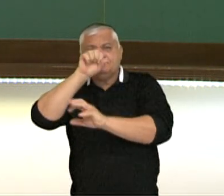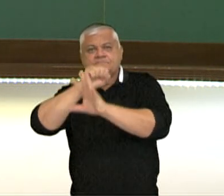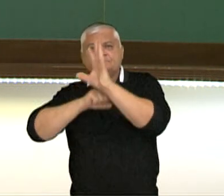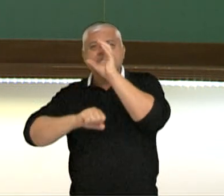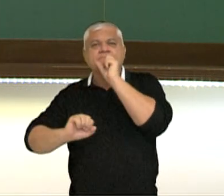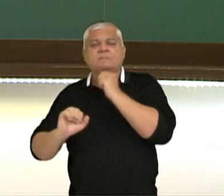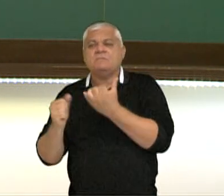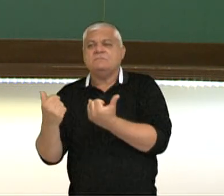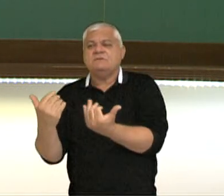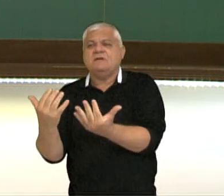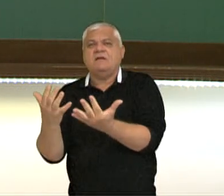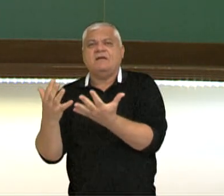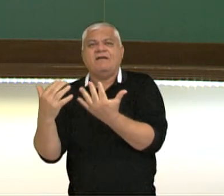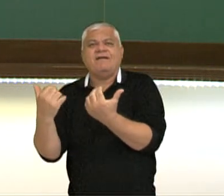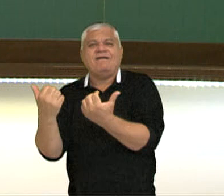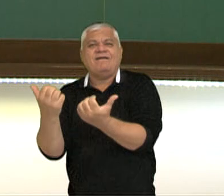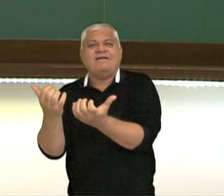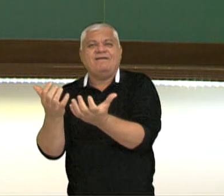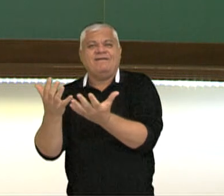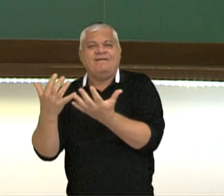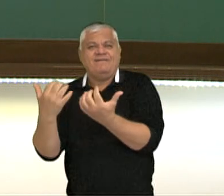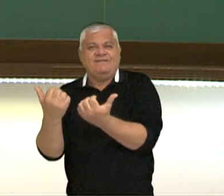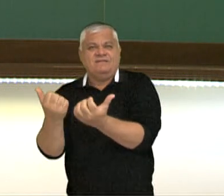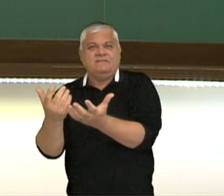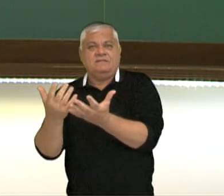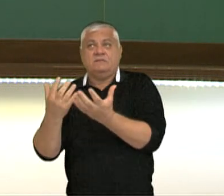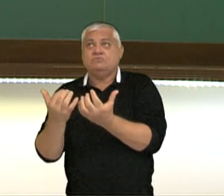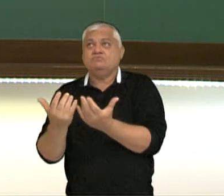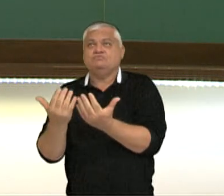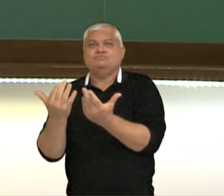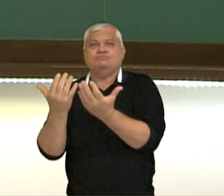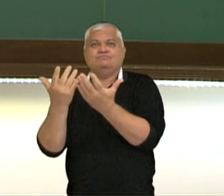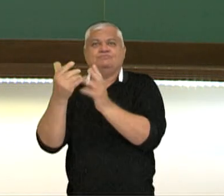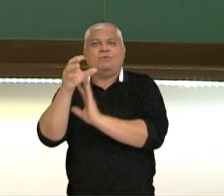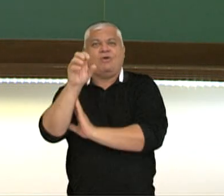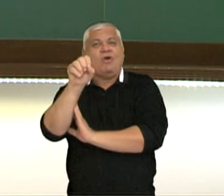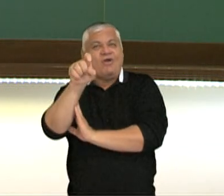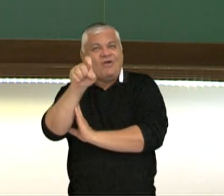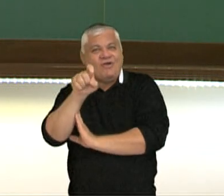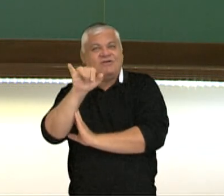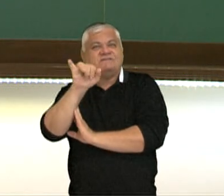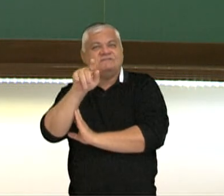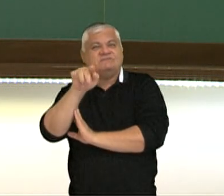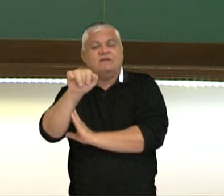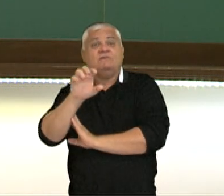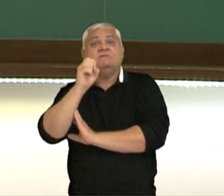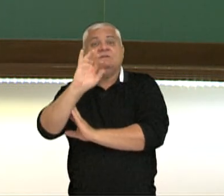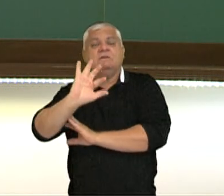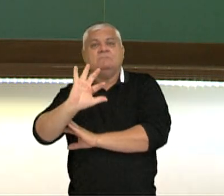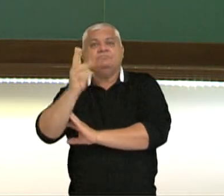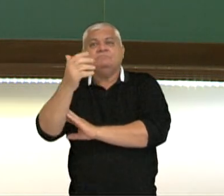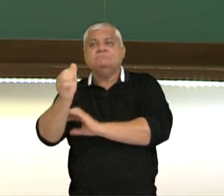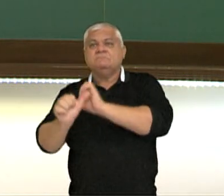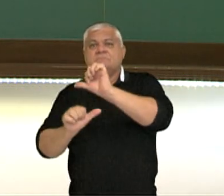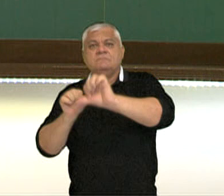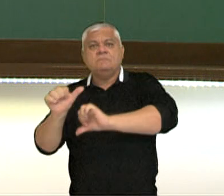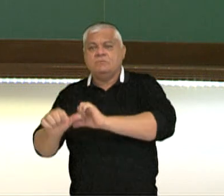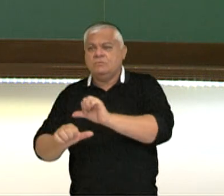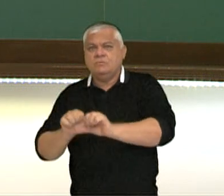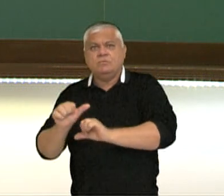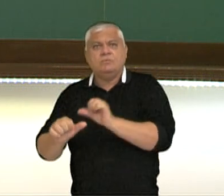uma quantidade muito grande de oxigênio. Se mudam essas características, toda essa dinâmica, todo